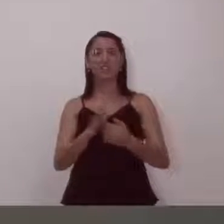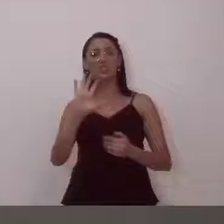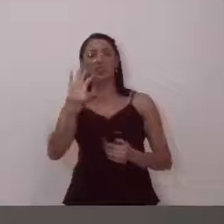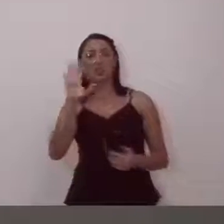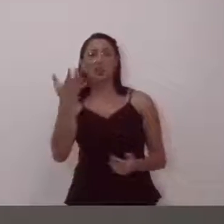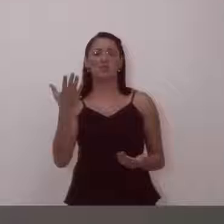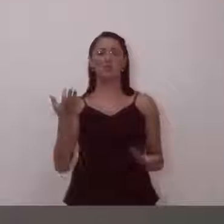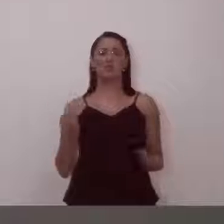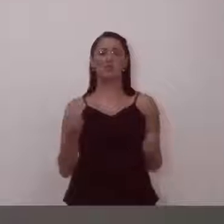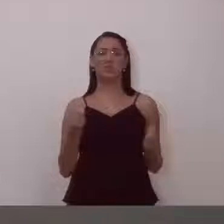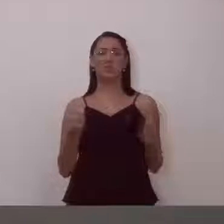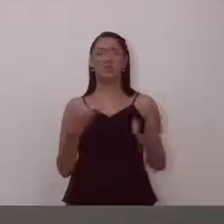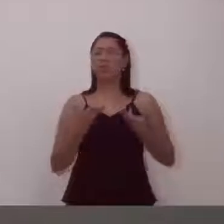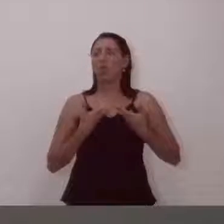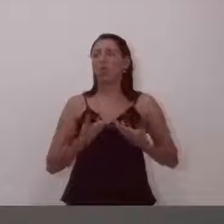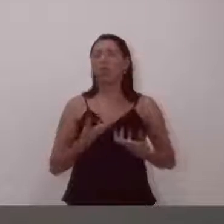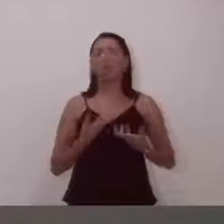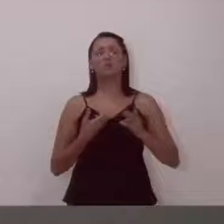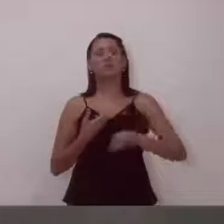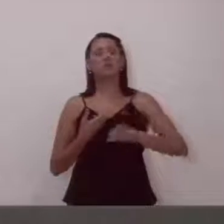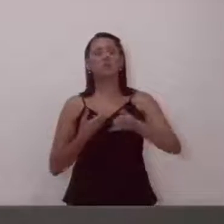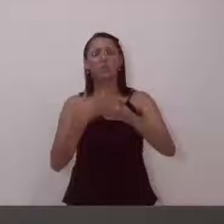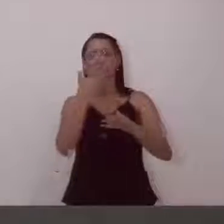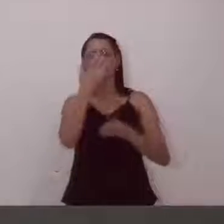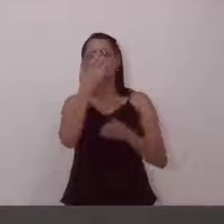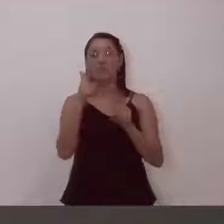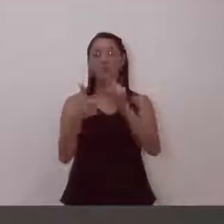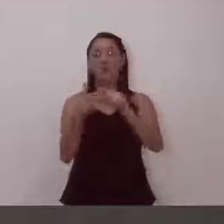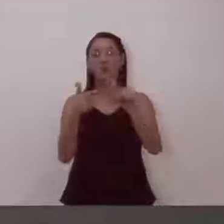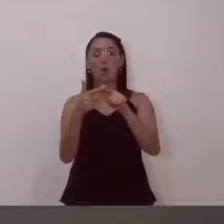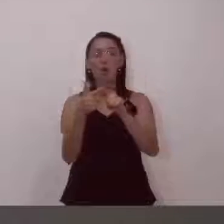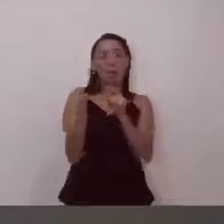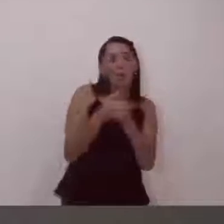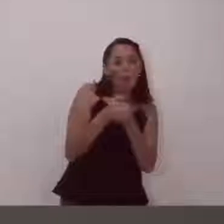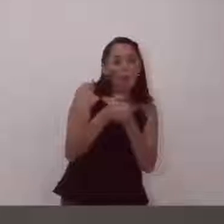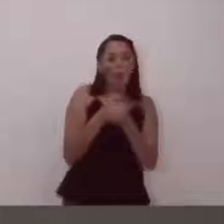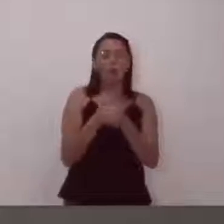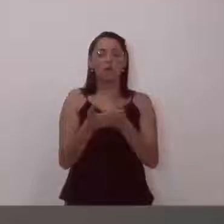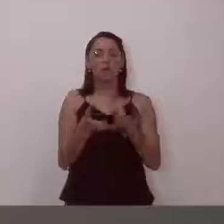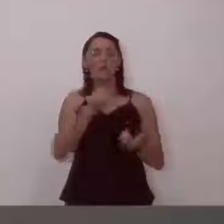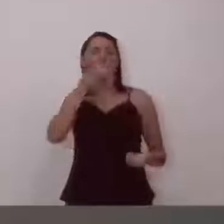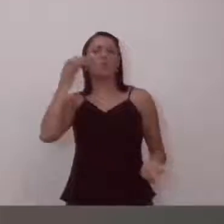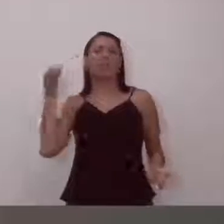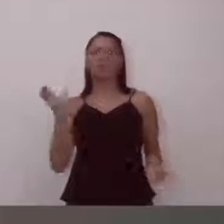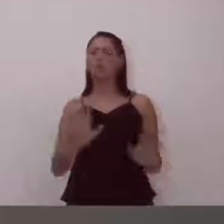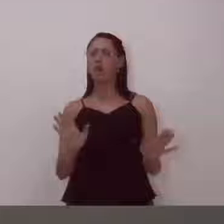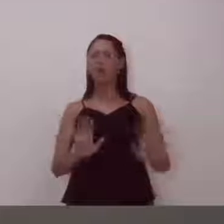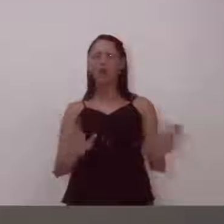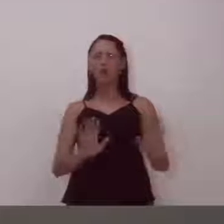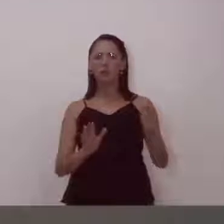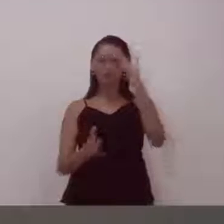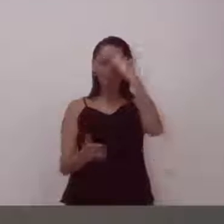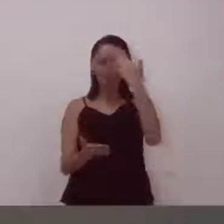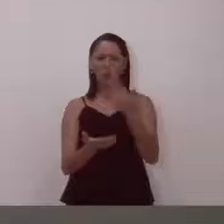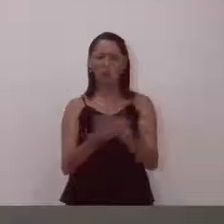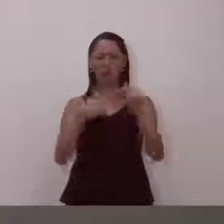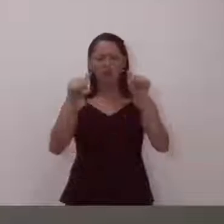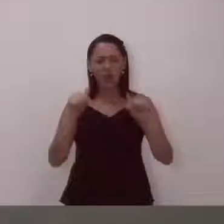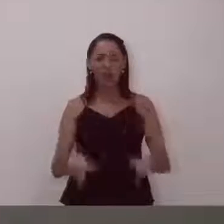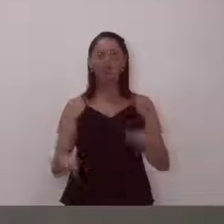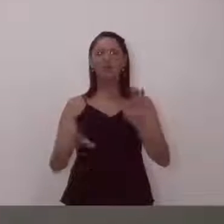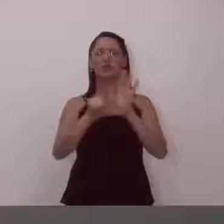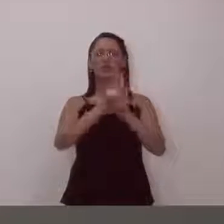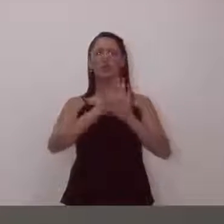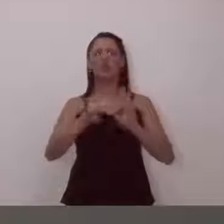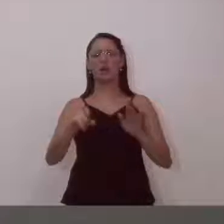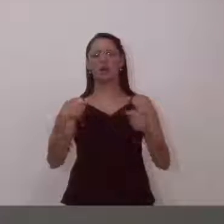fica fadado aqui a ficar se escondendo dos problemas. E eu quero crer que não precisa. Tem que confiar nessa Casa de Leis, não é?